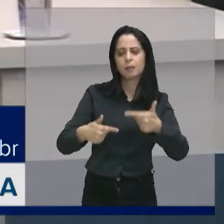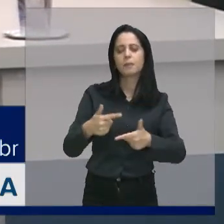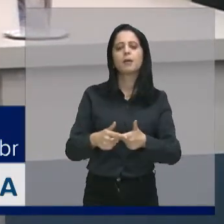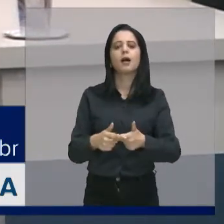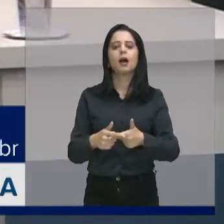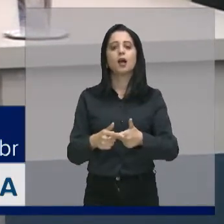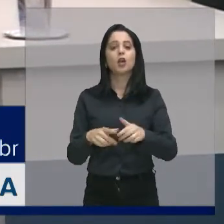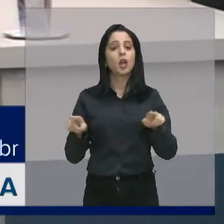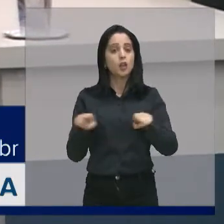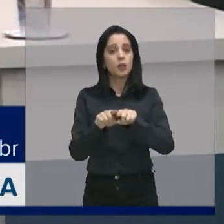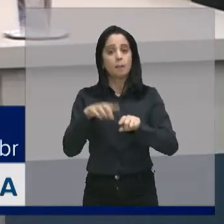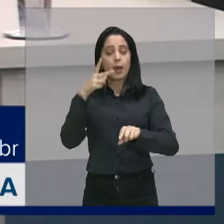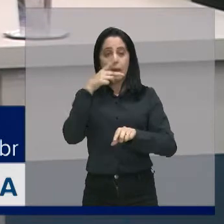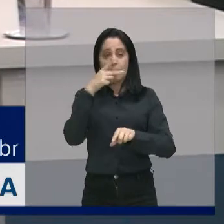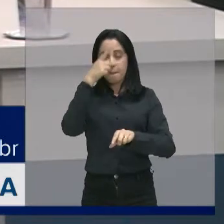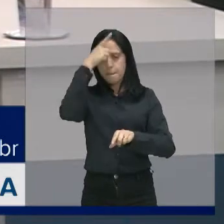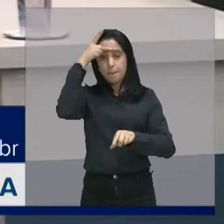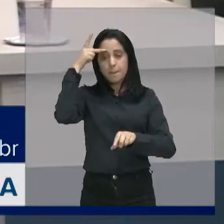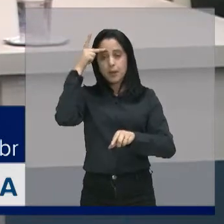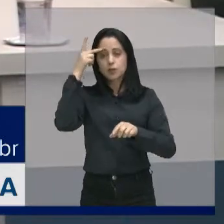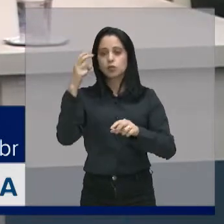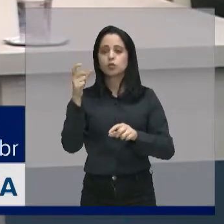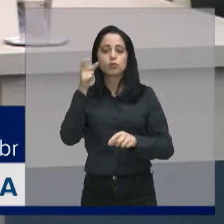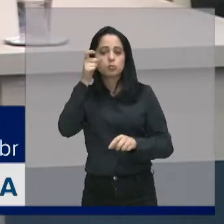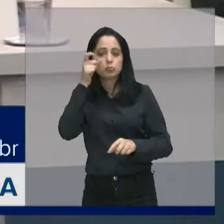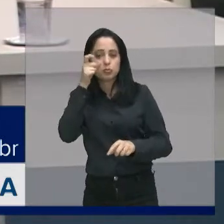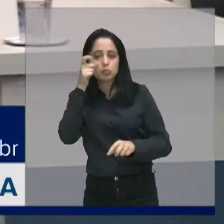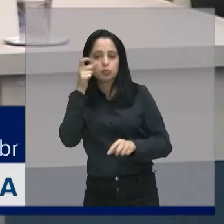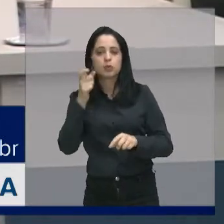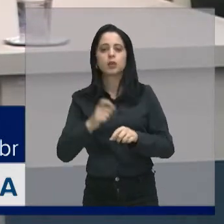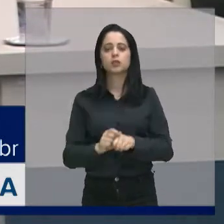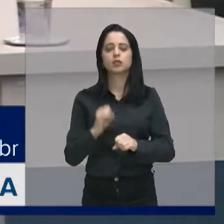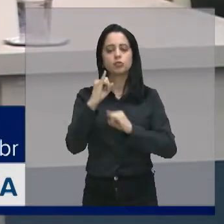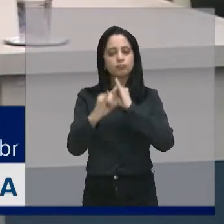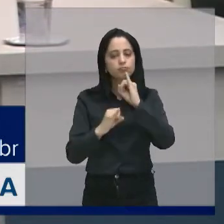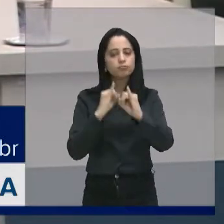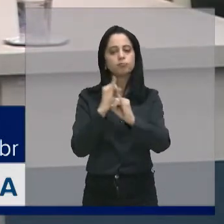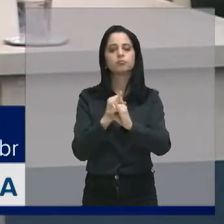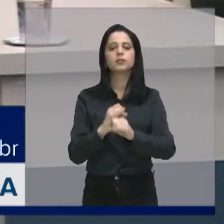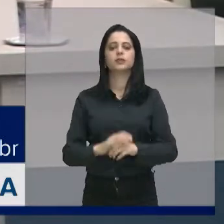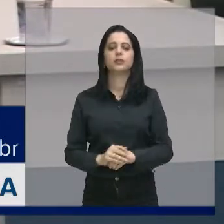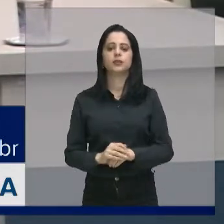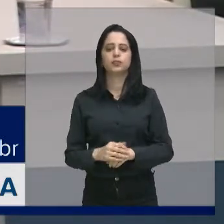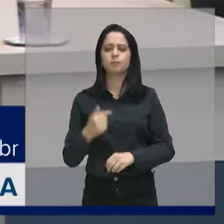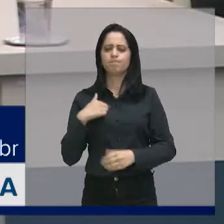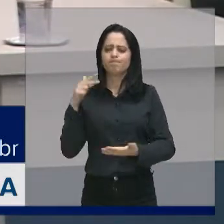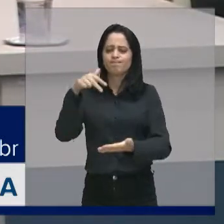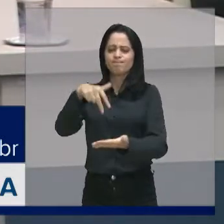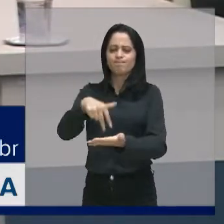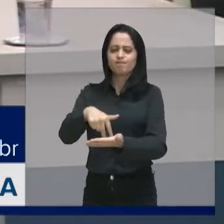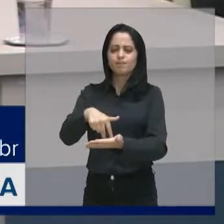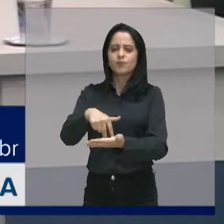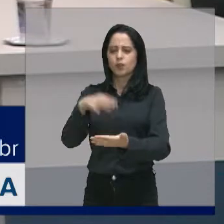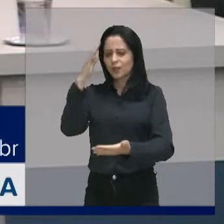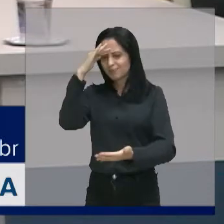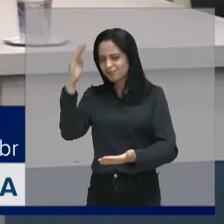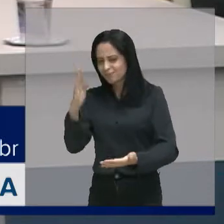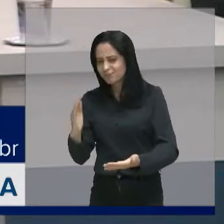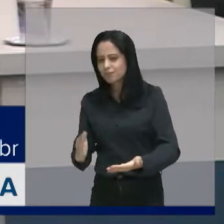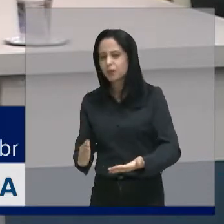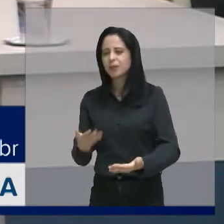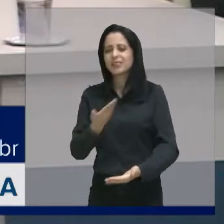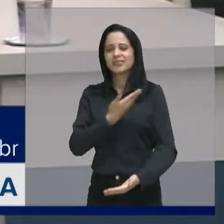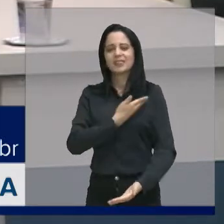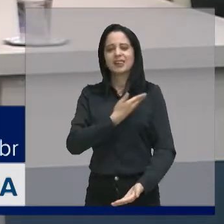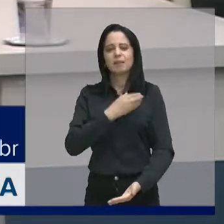TV Câmara. Senhor presidente, também veio aqui fazer uma homenagem a um grande amigo nosso, senhor